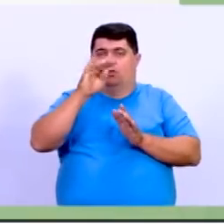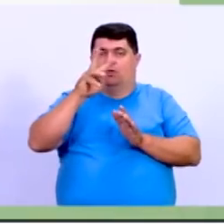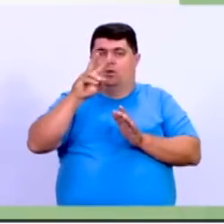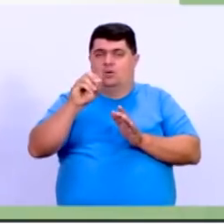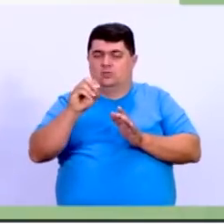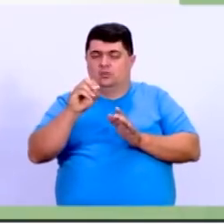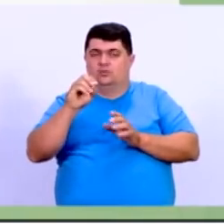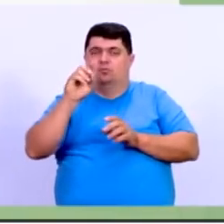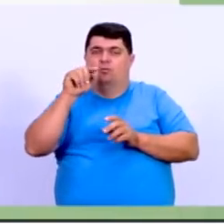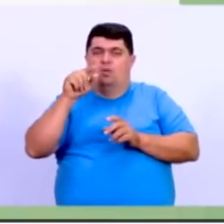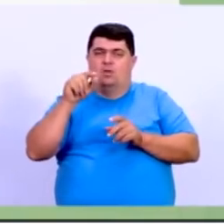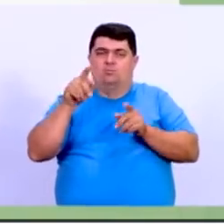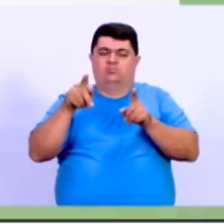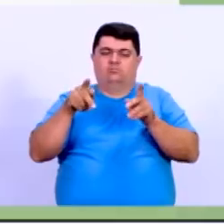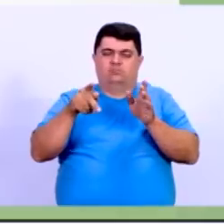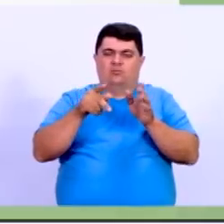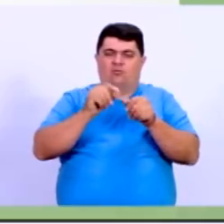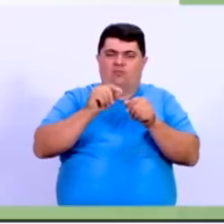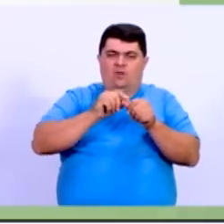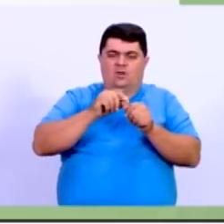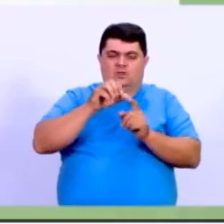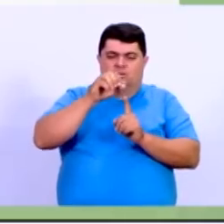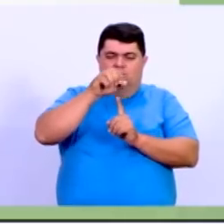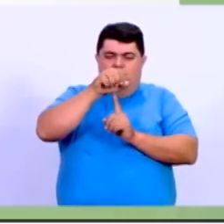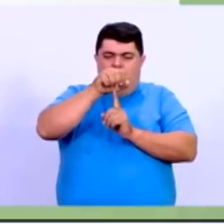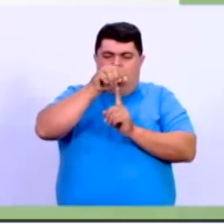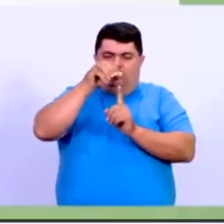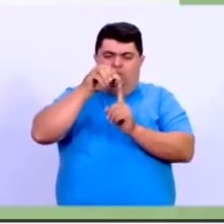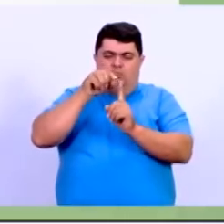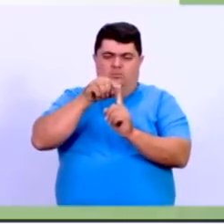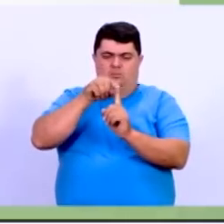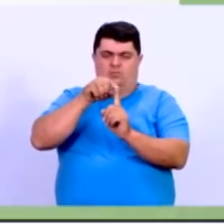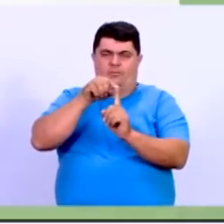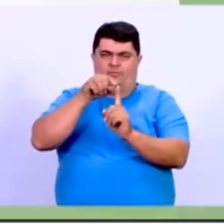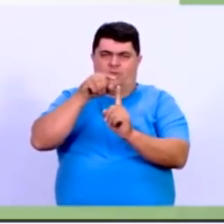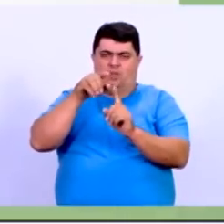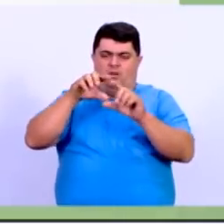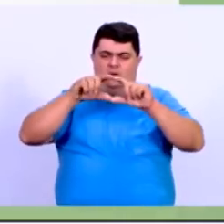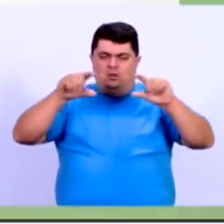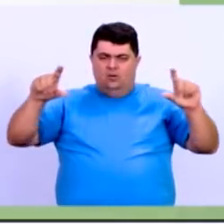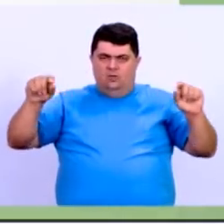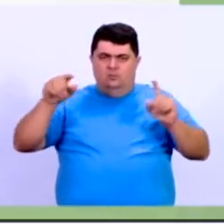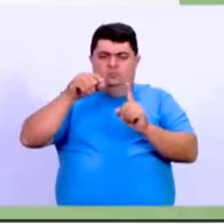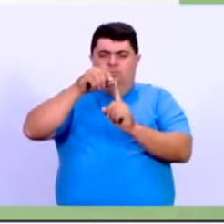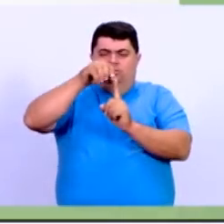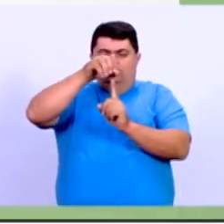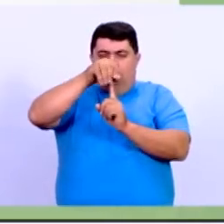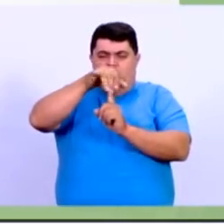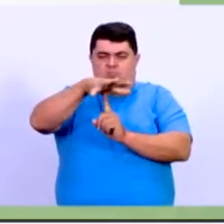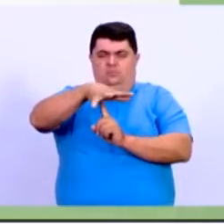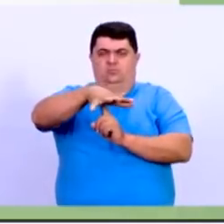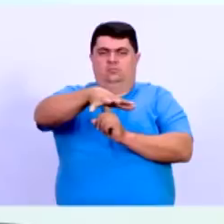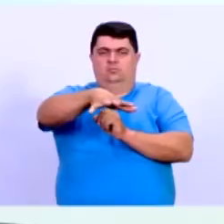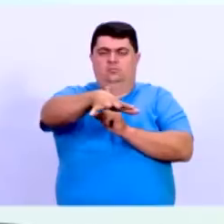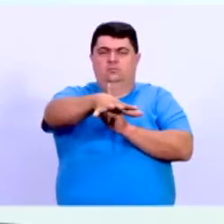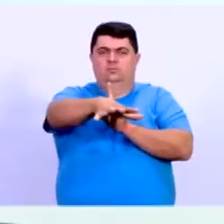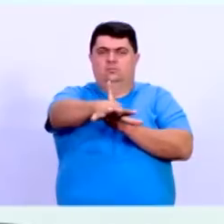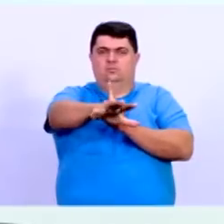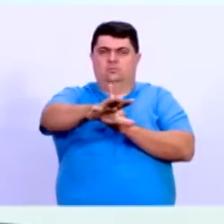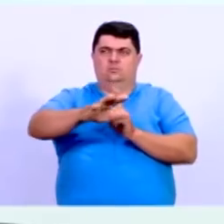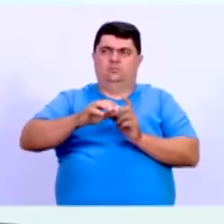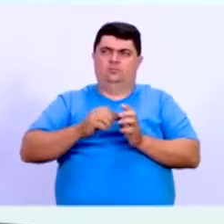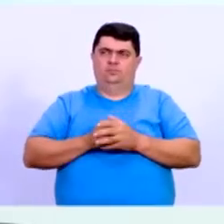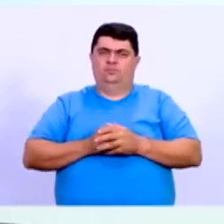ó, são equipamentos que tratam de determinado modo uma informação, tá? E outros, né? Então, observem,